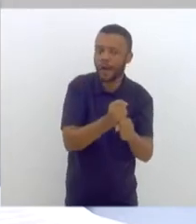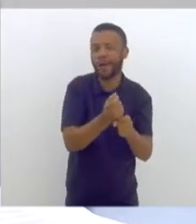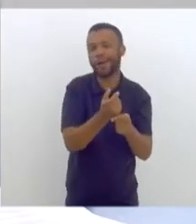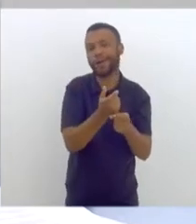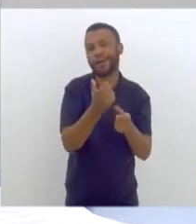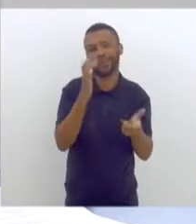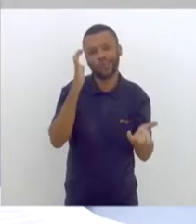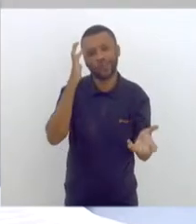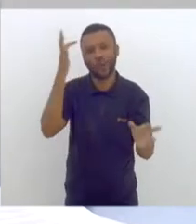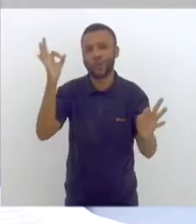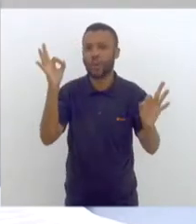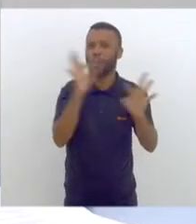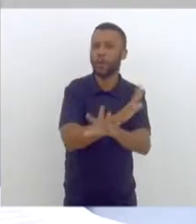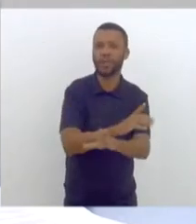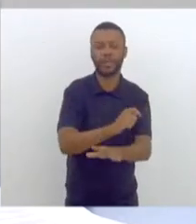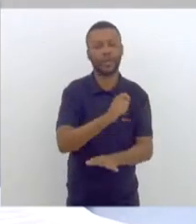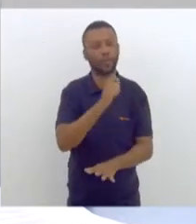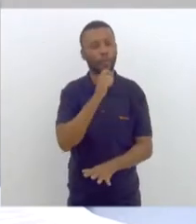vamos lá